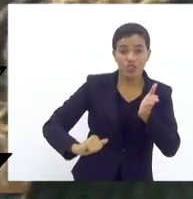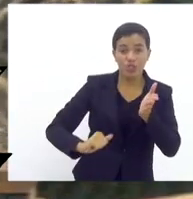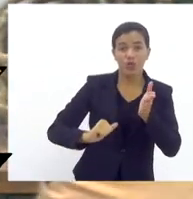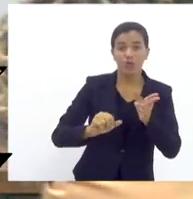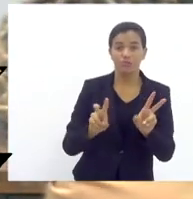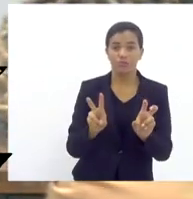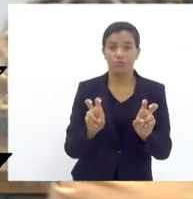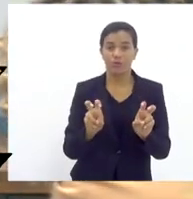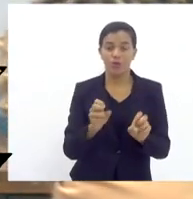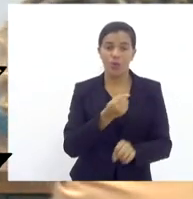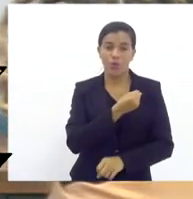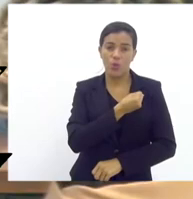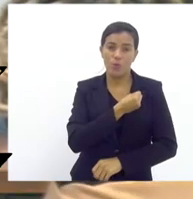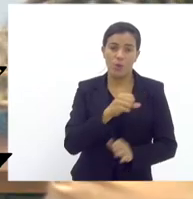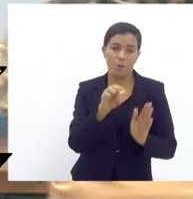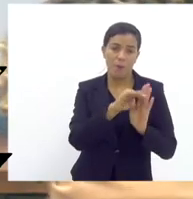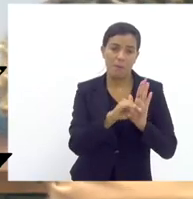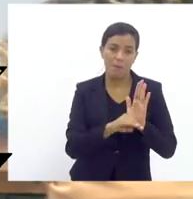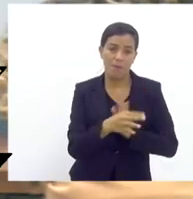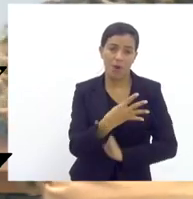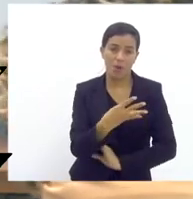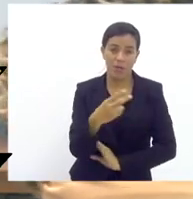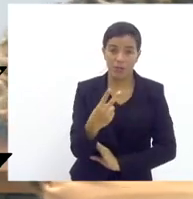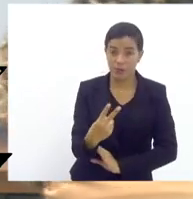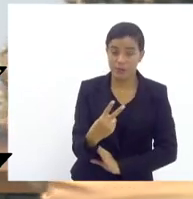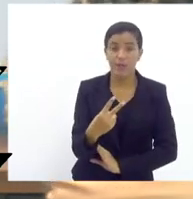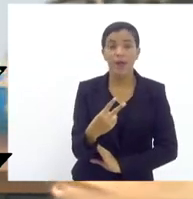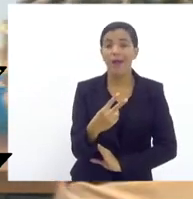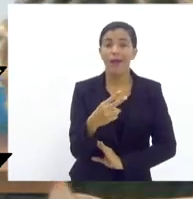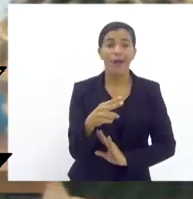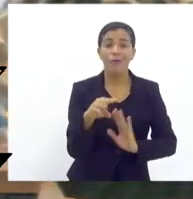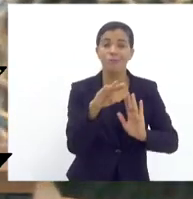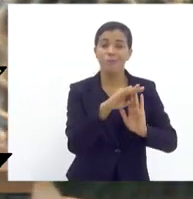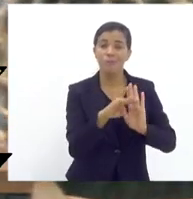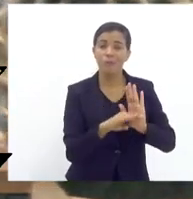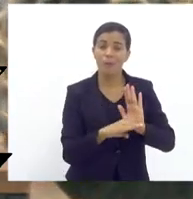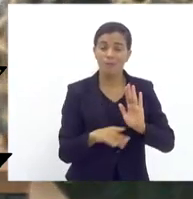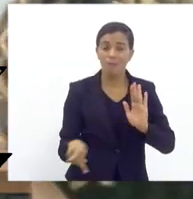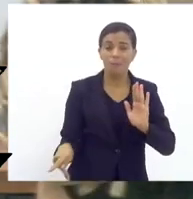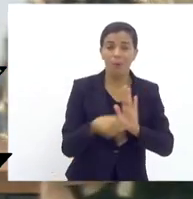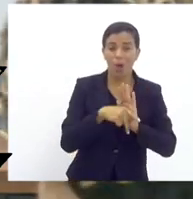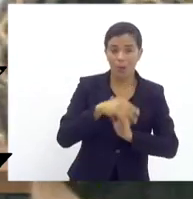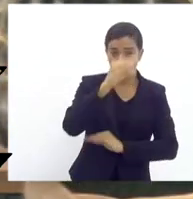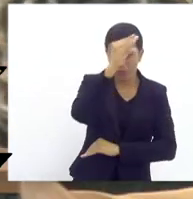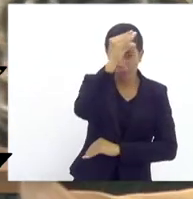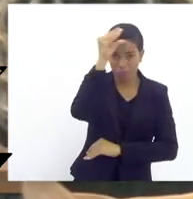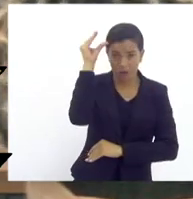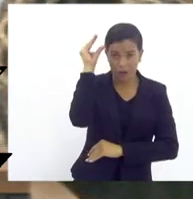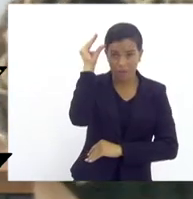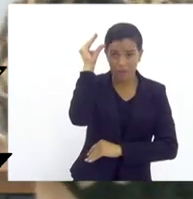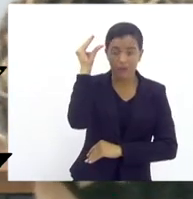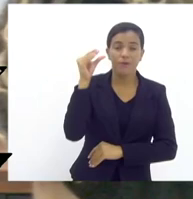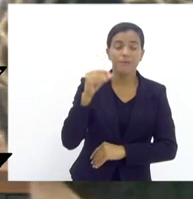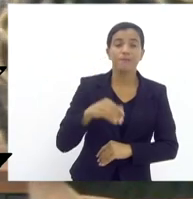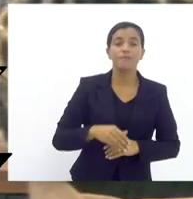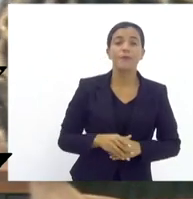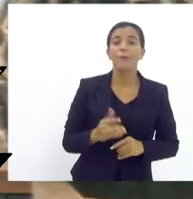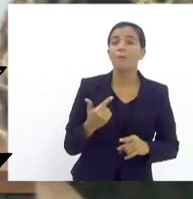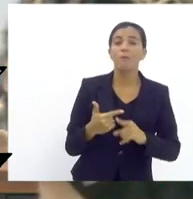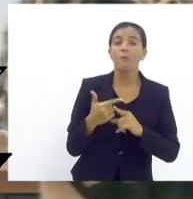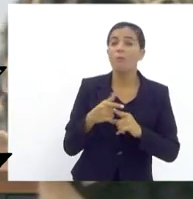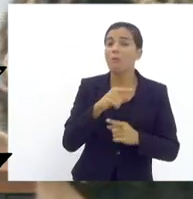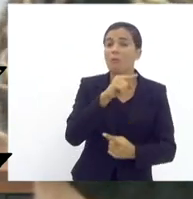né que foi um título do governo de Donald trump baseado numa medida